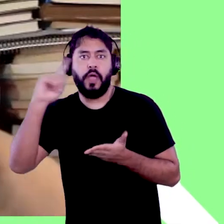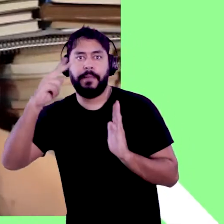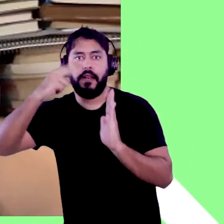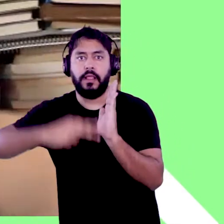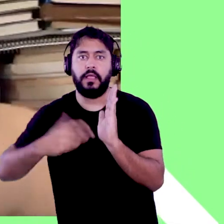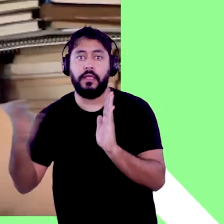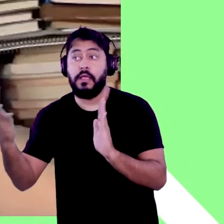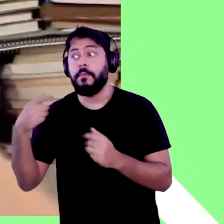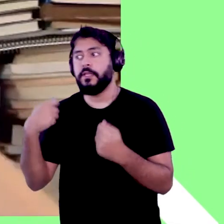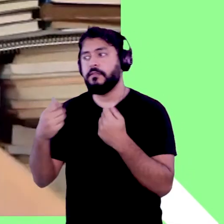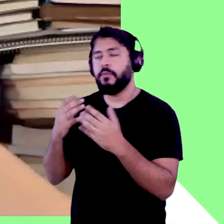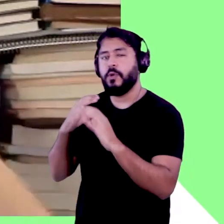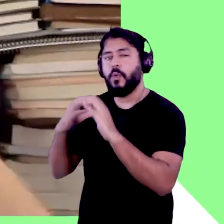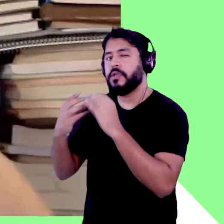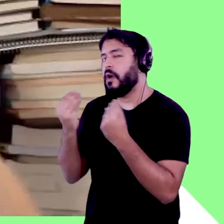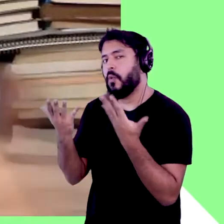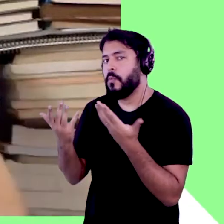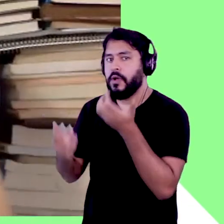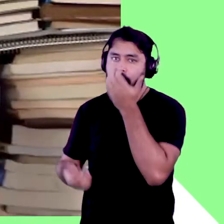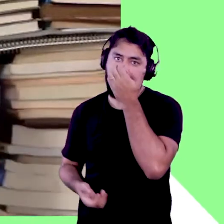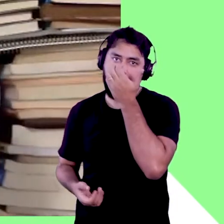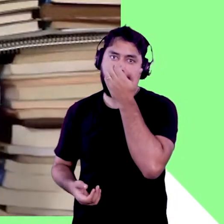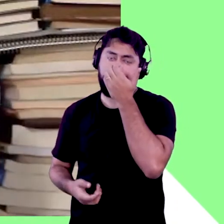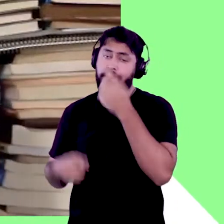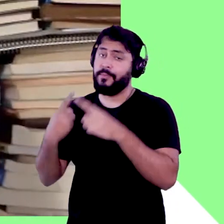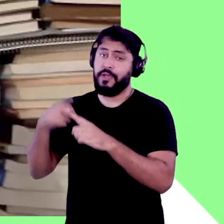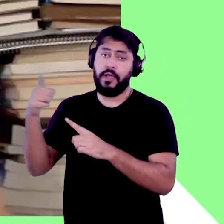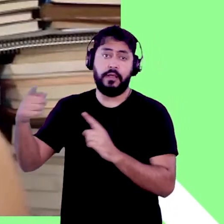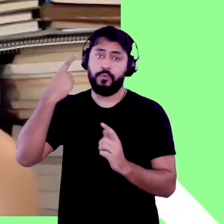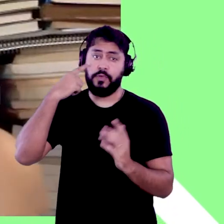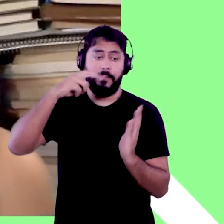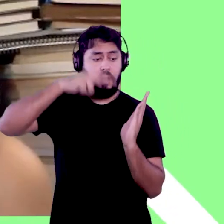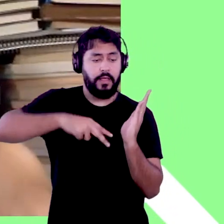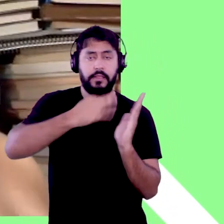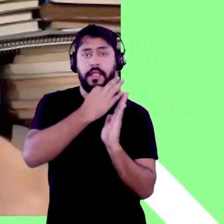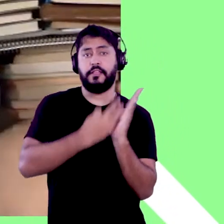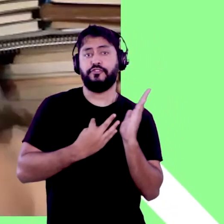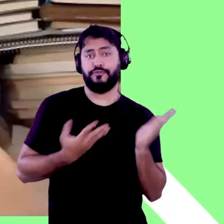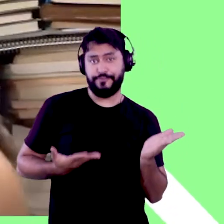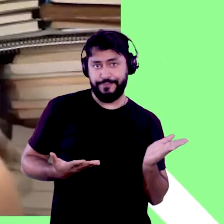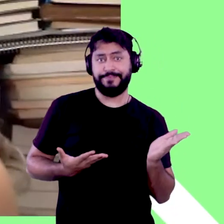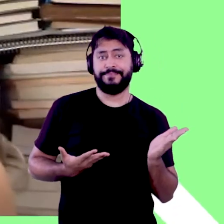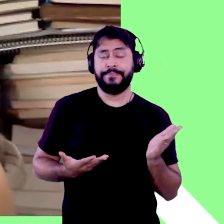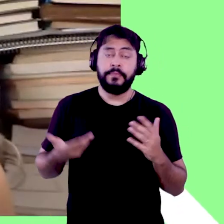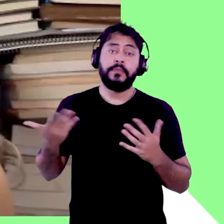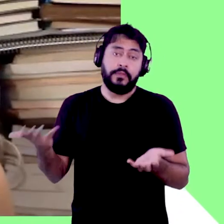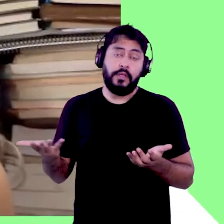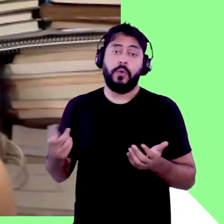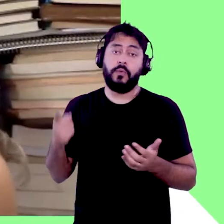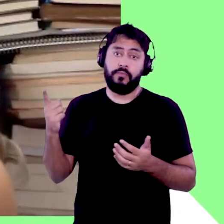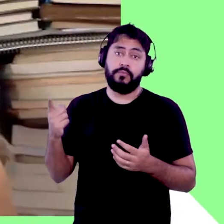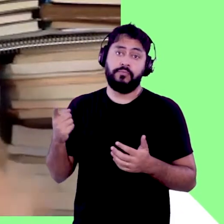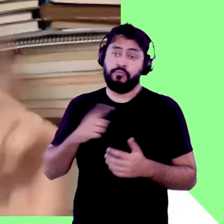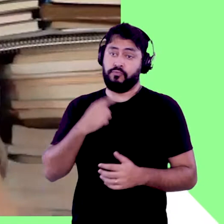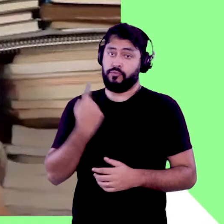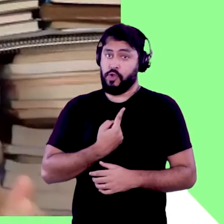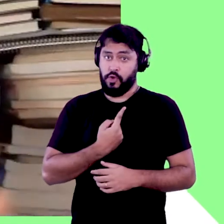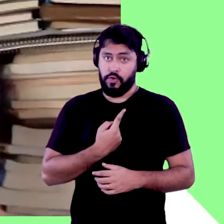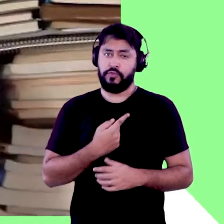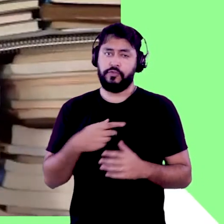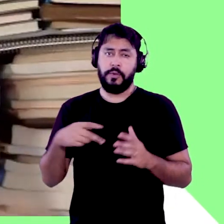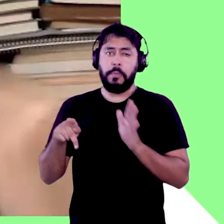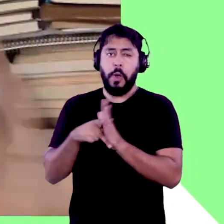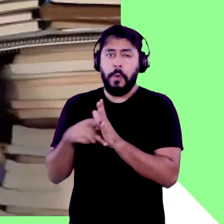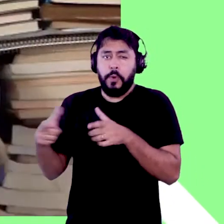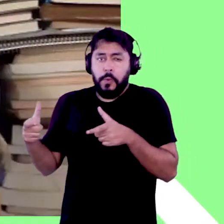ela através do áudio, porque ela não vai entender o texto. Então, é uma coisa que a gente que acaba sendo do clubinho